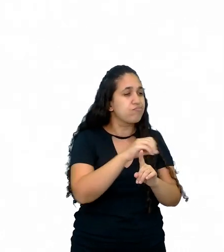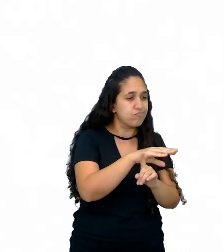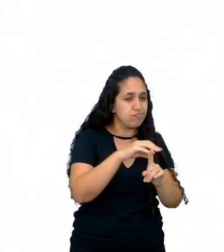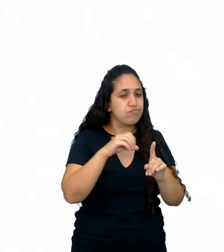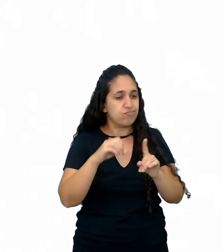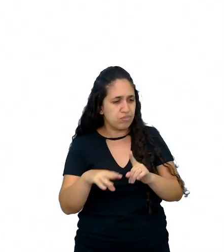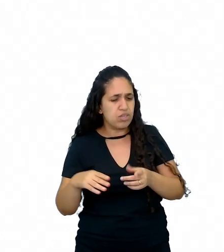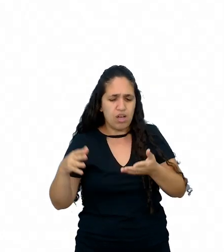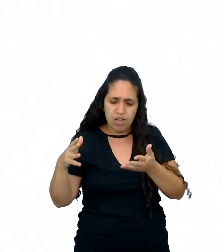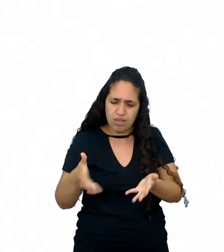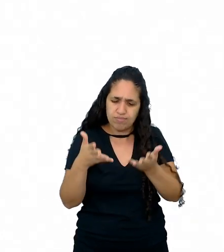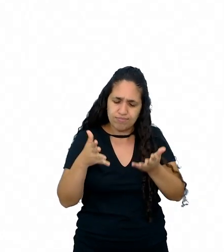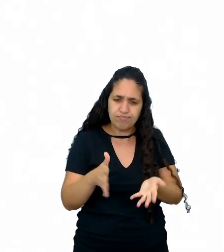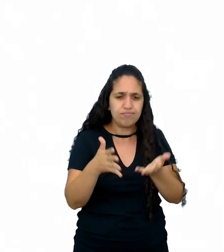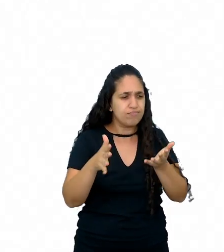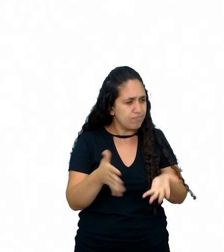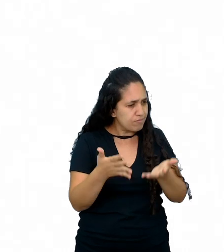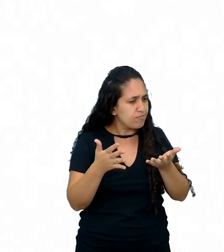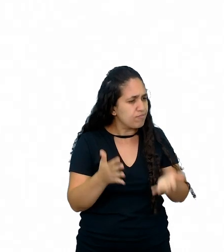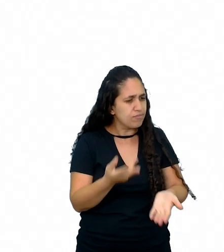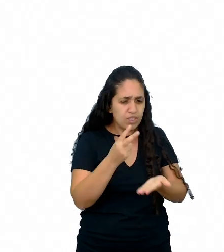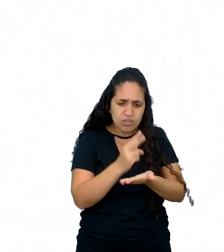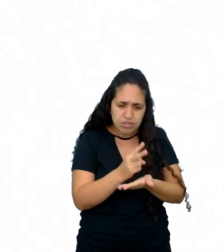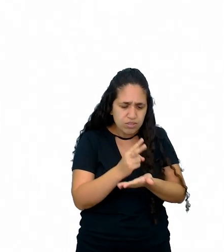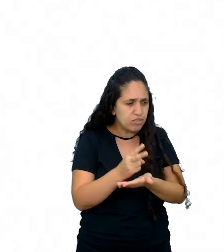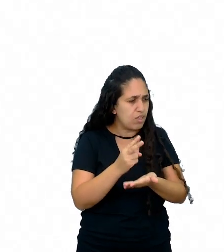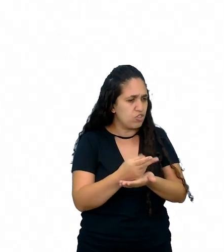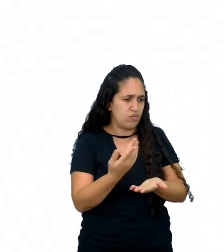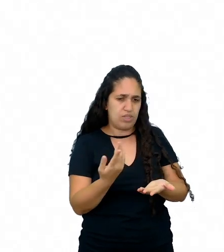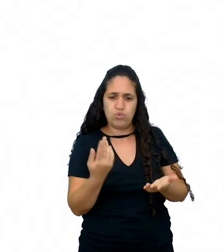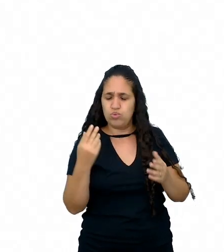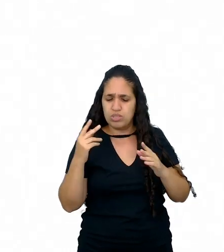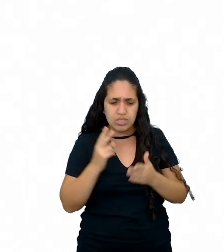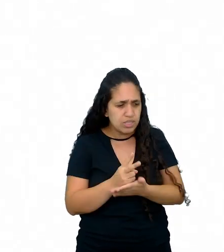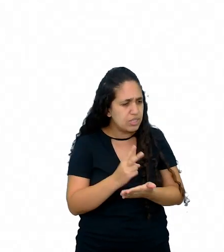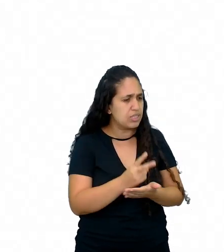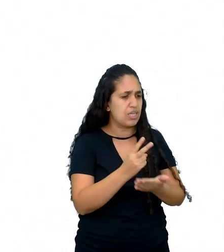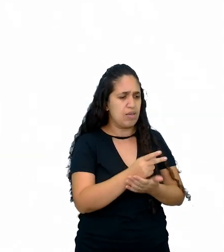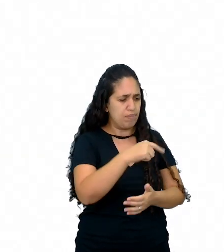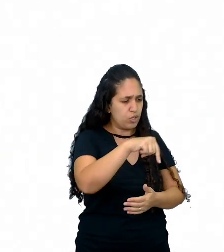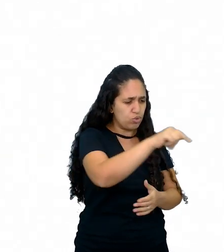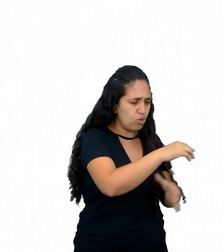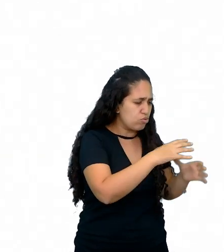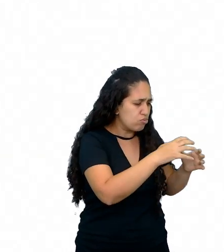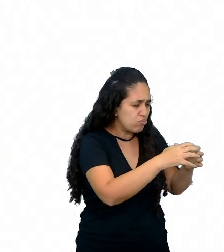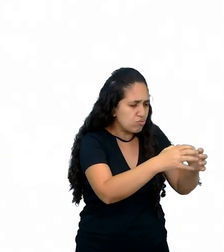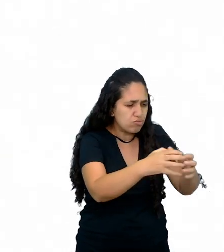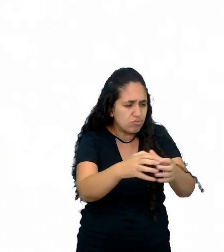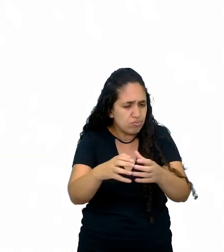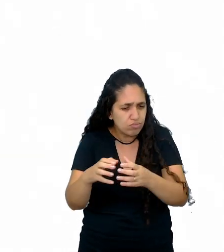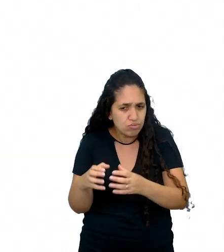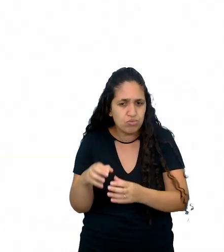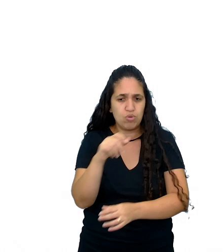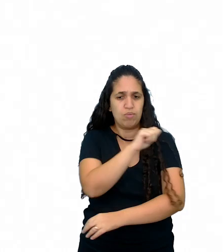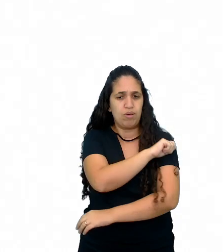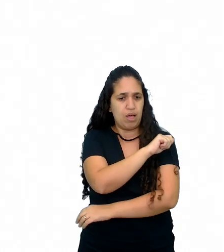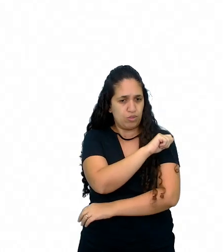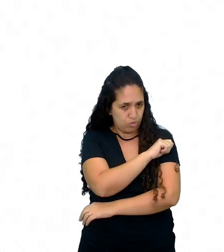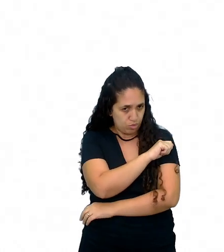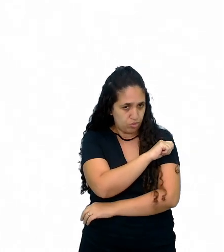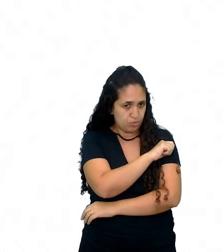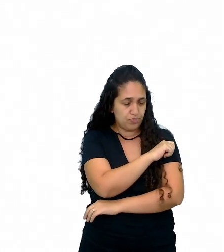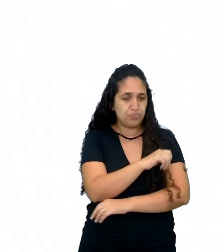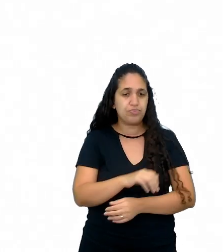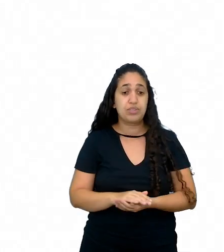estar incentivando, né, esses grupos e dando devolutiva, né, para todos os grupos de estudantes da sala,